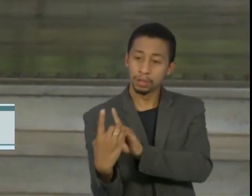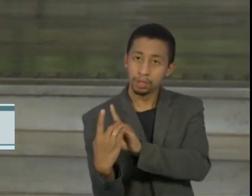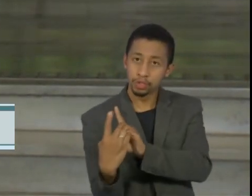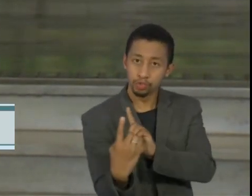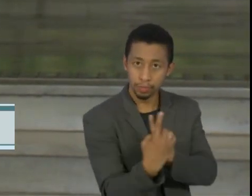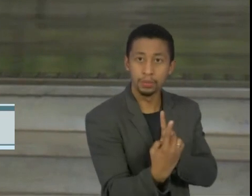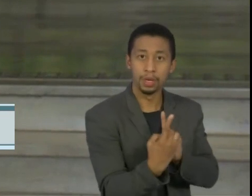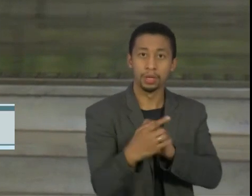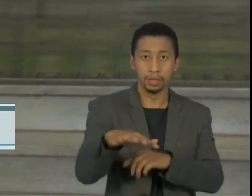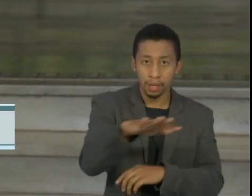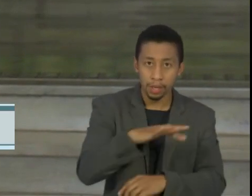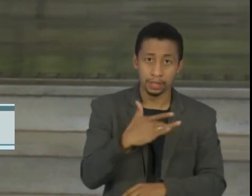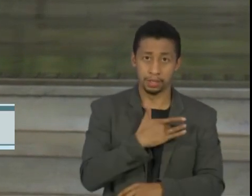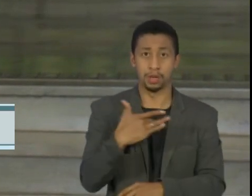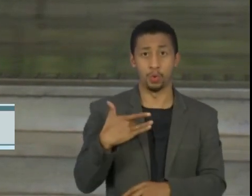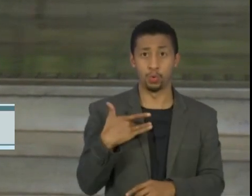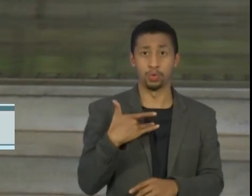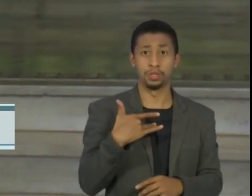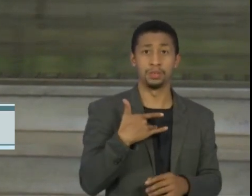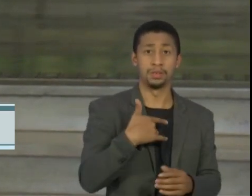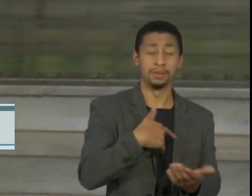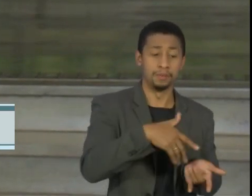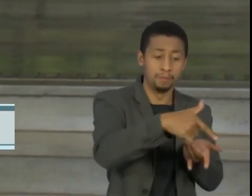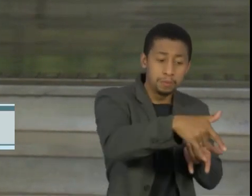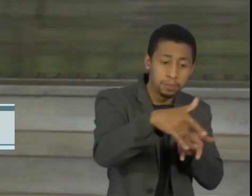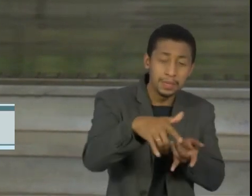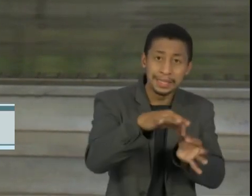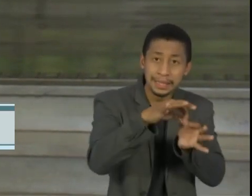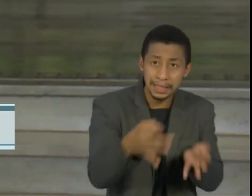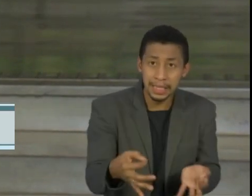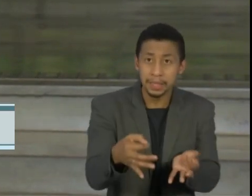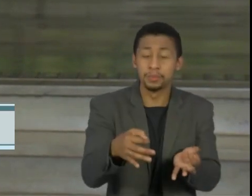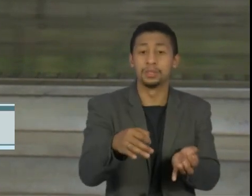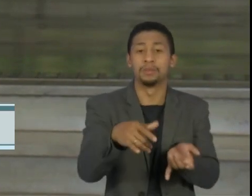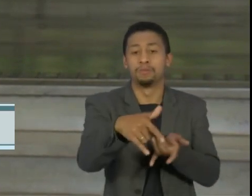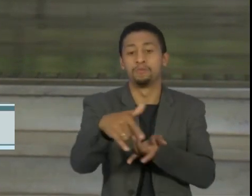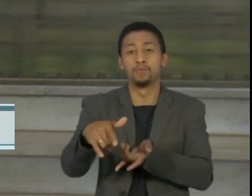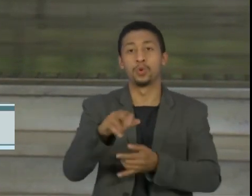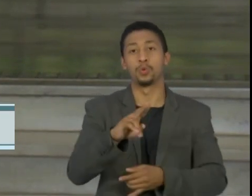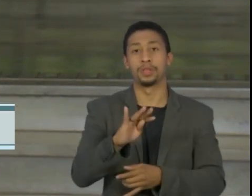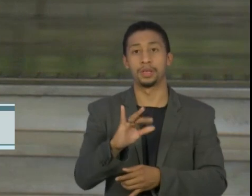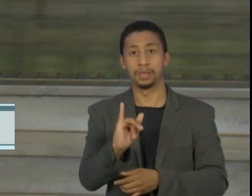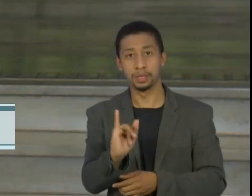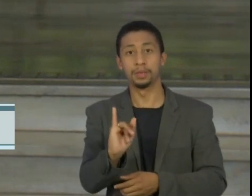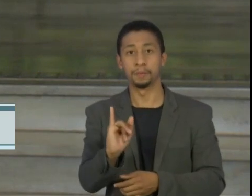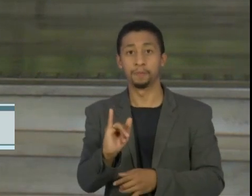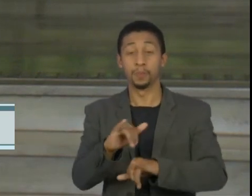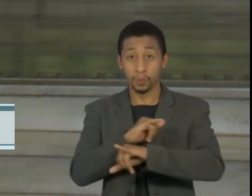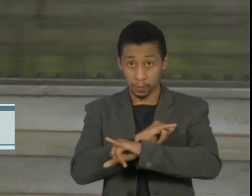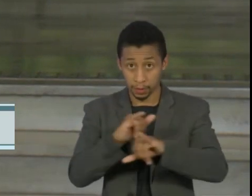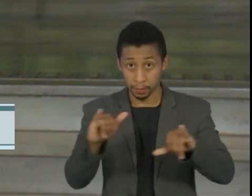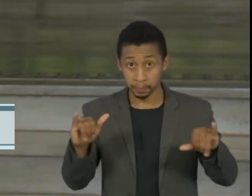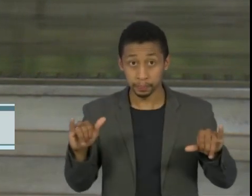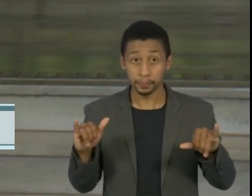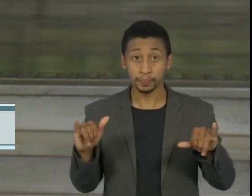de saúde, seja nos leitos primários, seja também nos leitos com UTI. Em relação à mensagem que está hoje